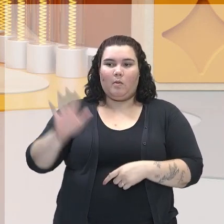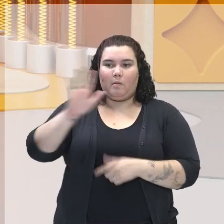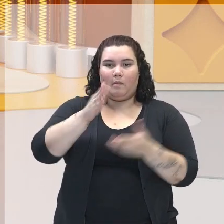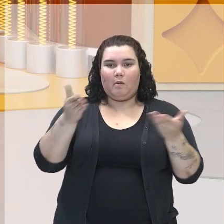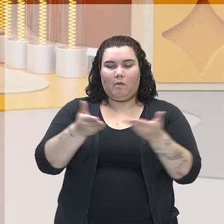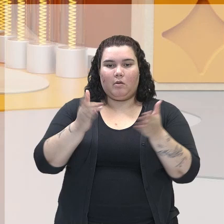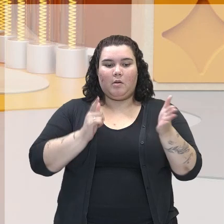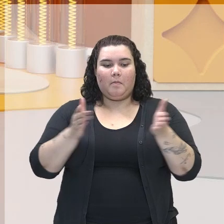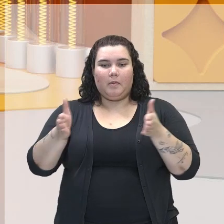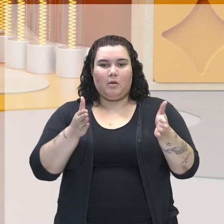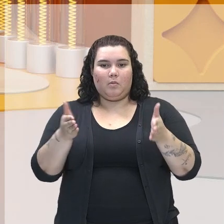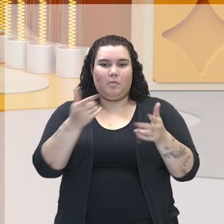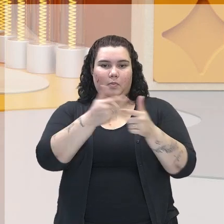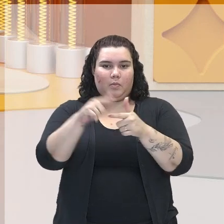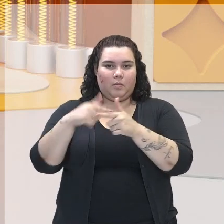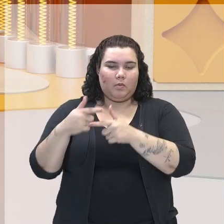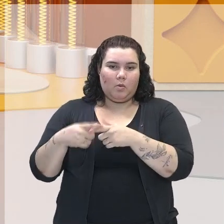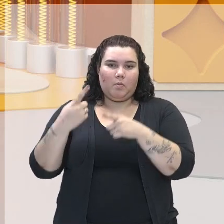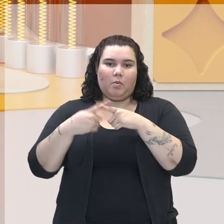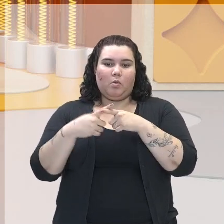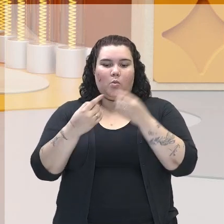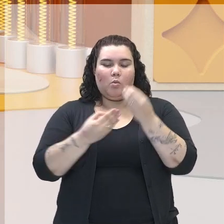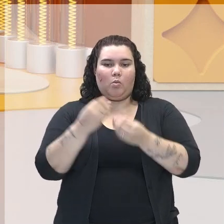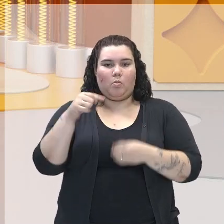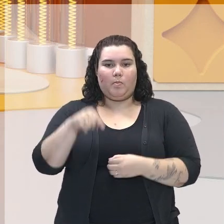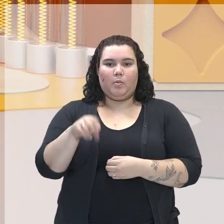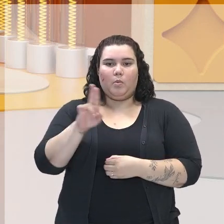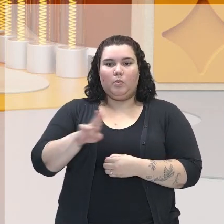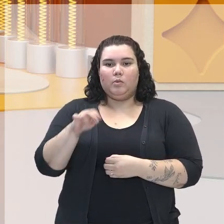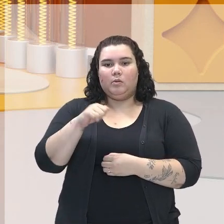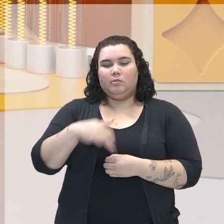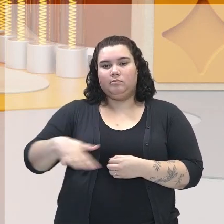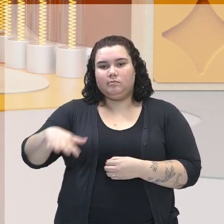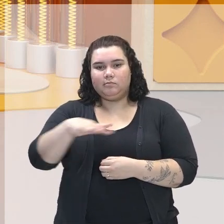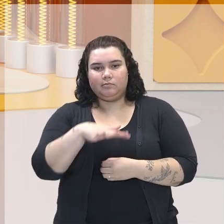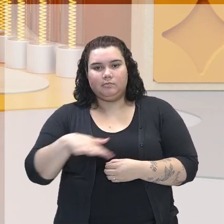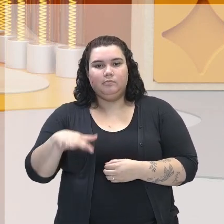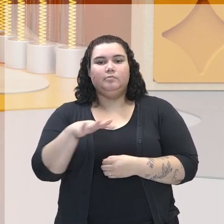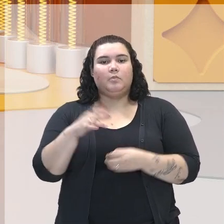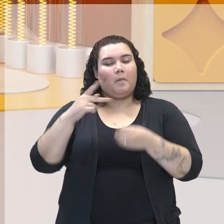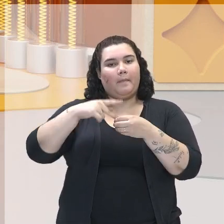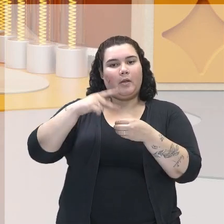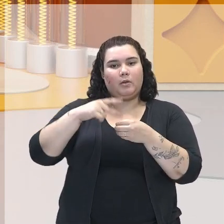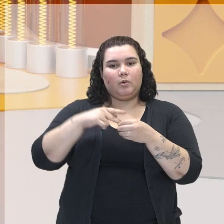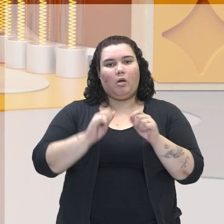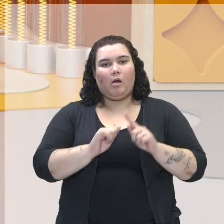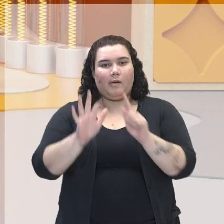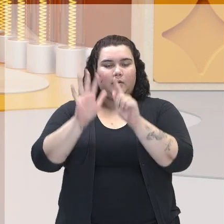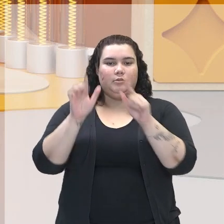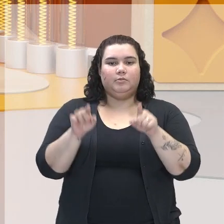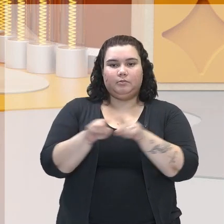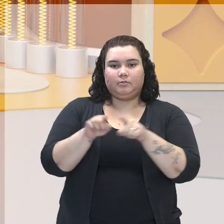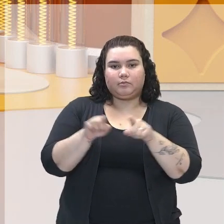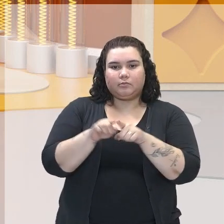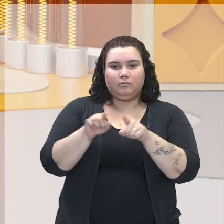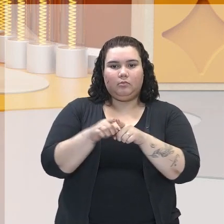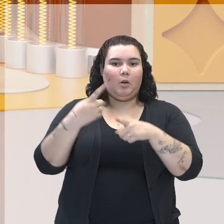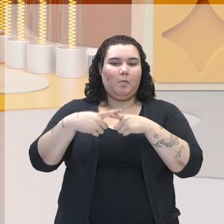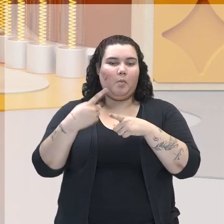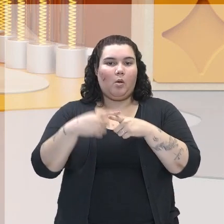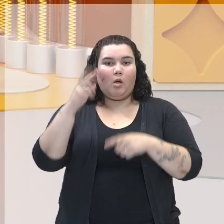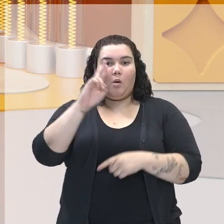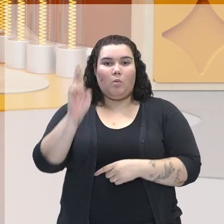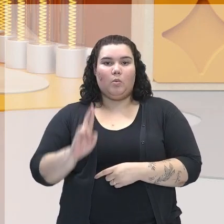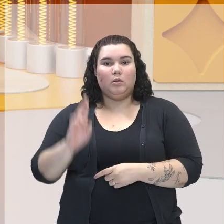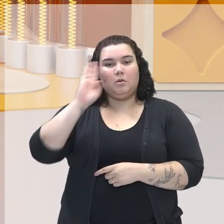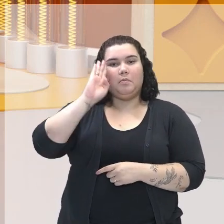delicada quando o assunto é o abastecimento daquele continente é por petróleo e gás, uma vez que a